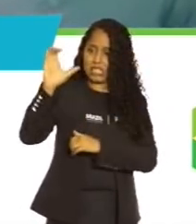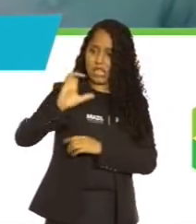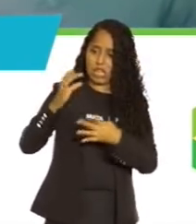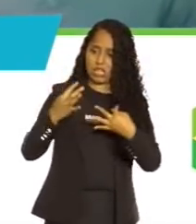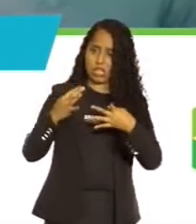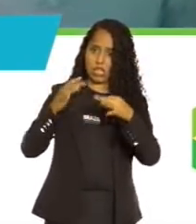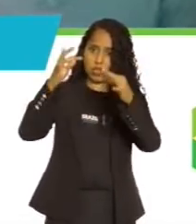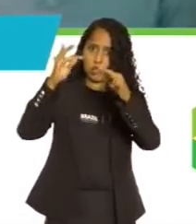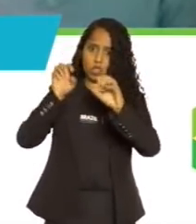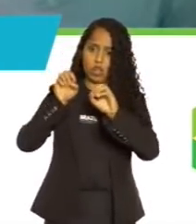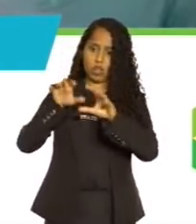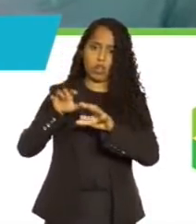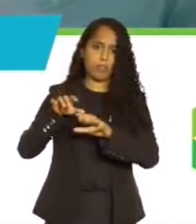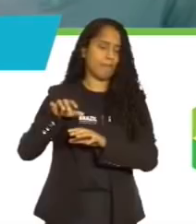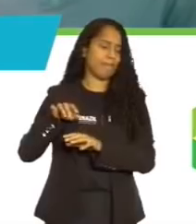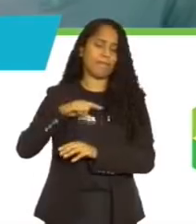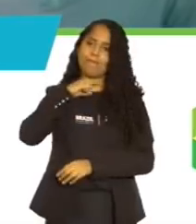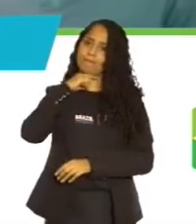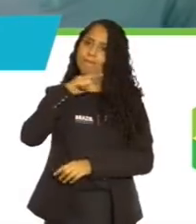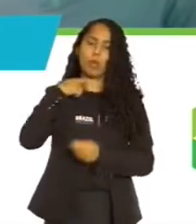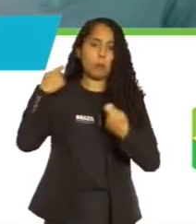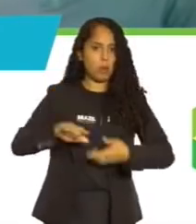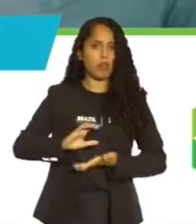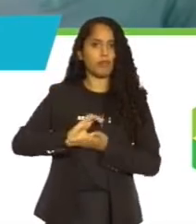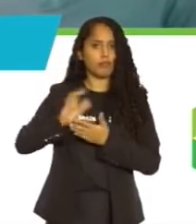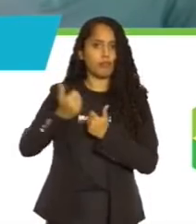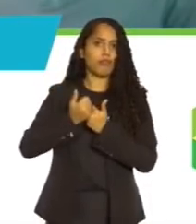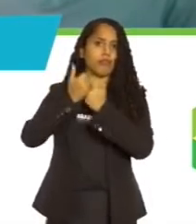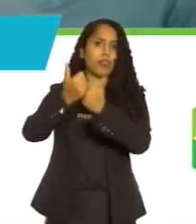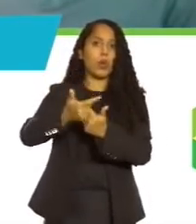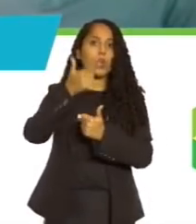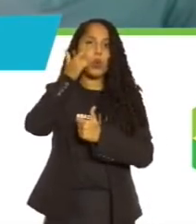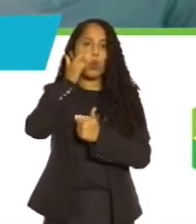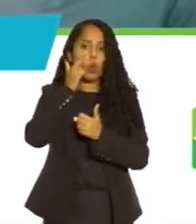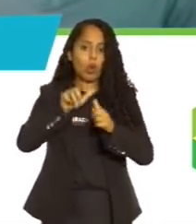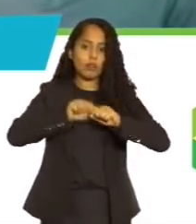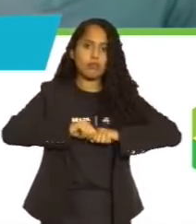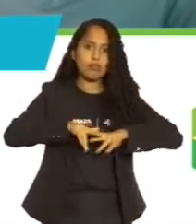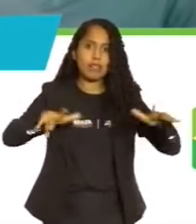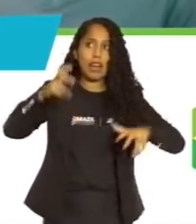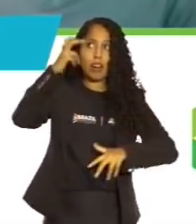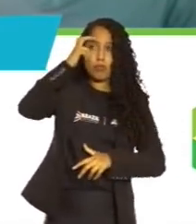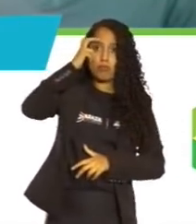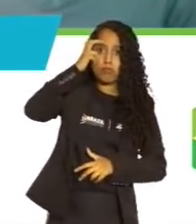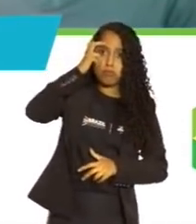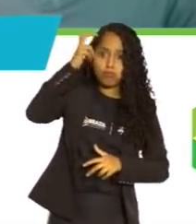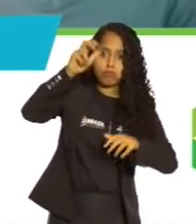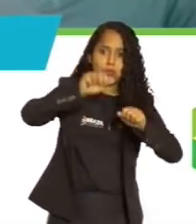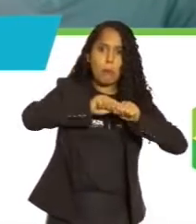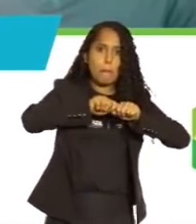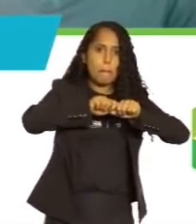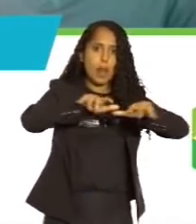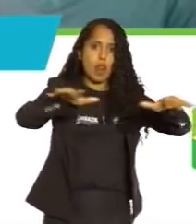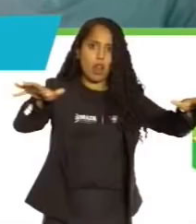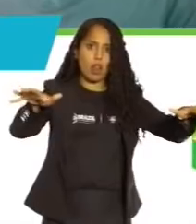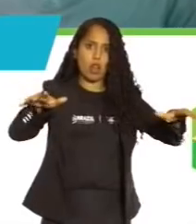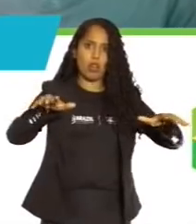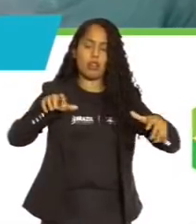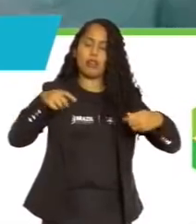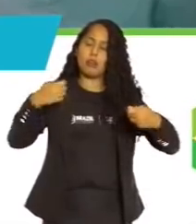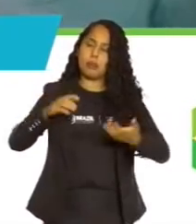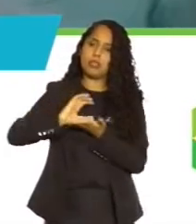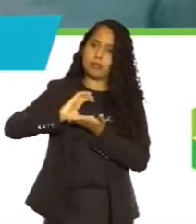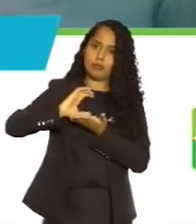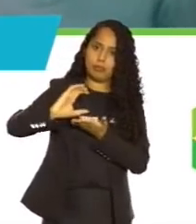país consegue independência e capacidade de multiplicar as suas inteligências e preservá-las se não investir em ciência